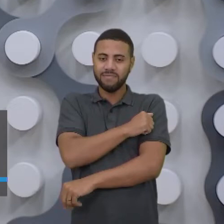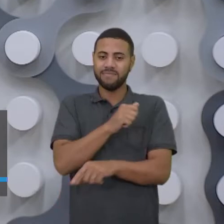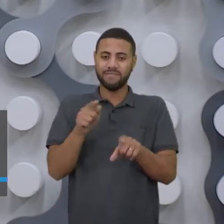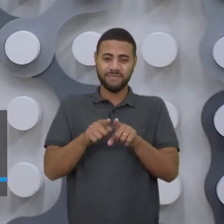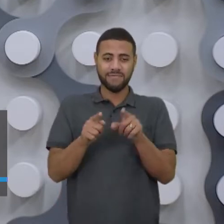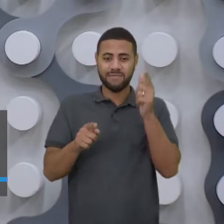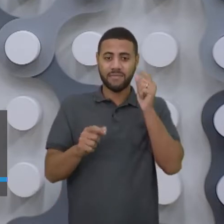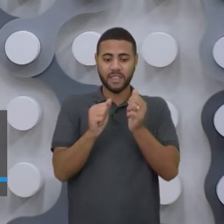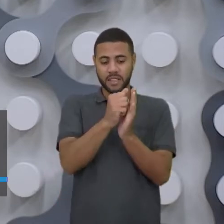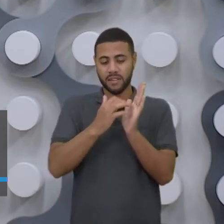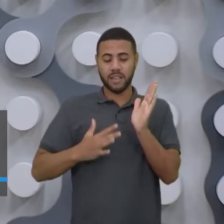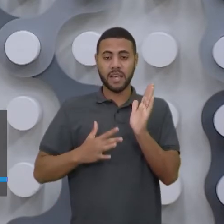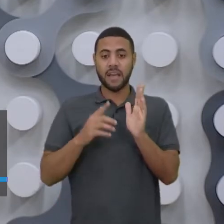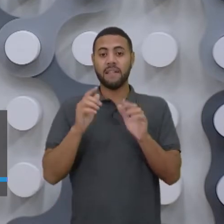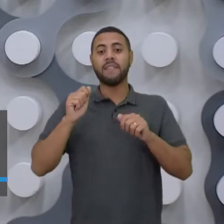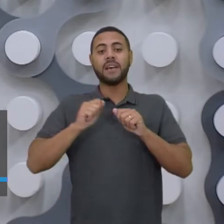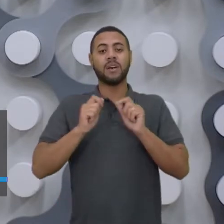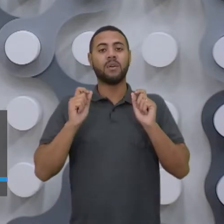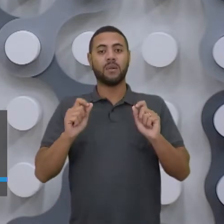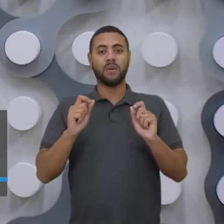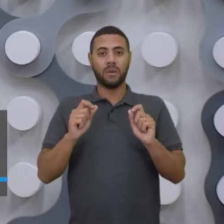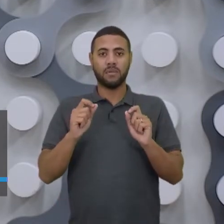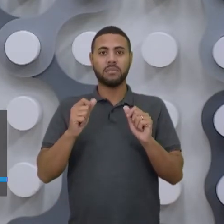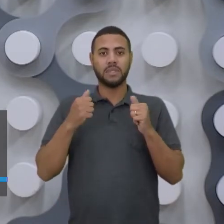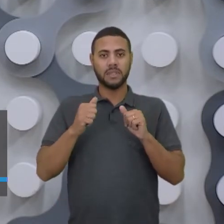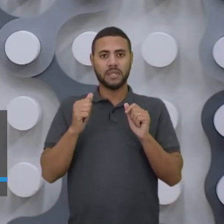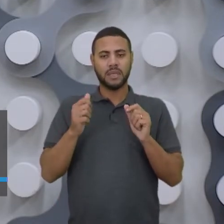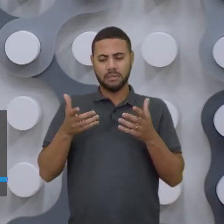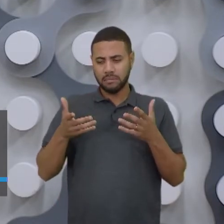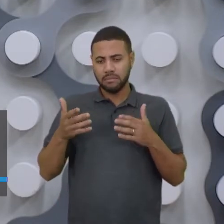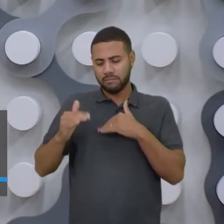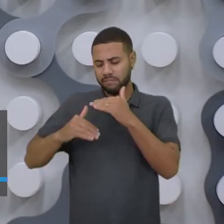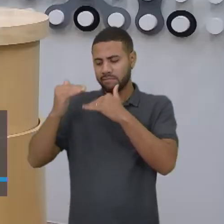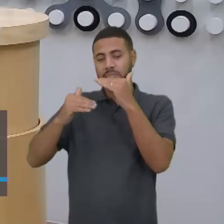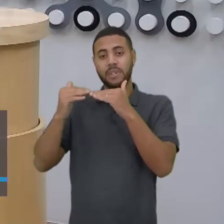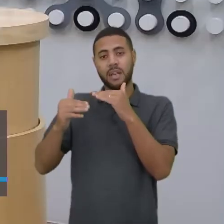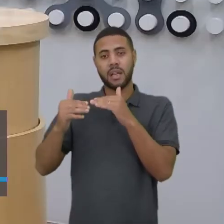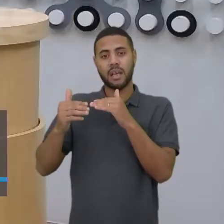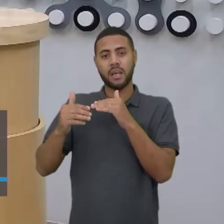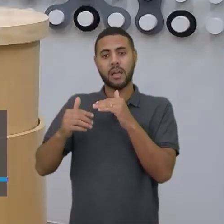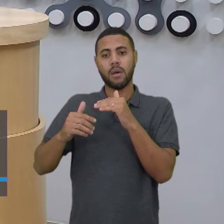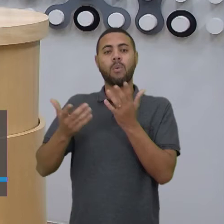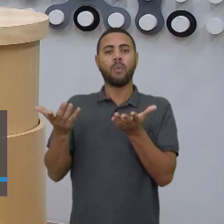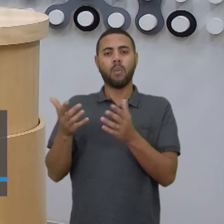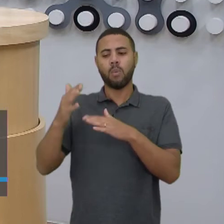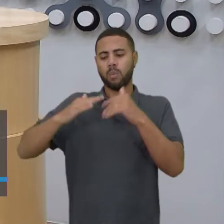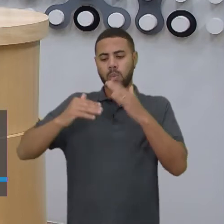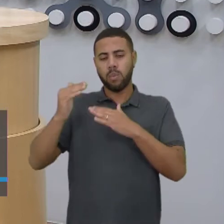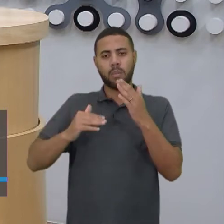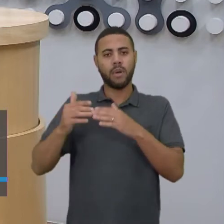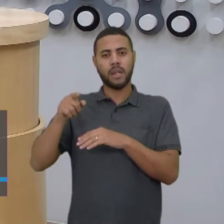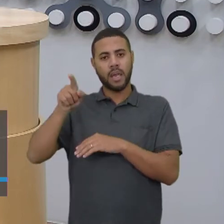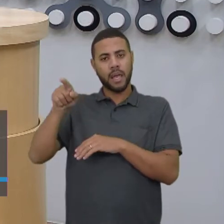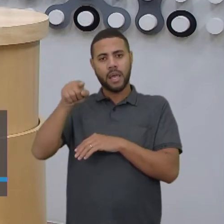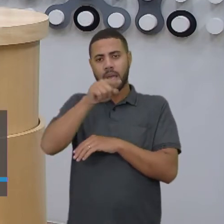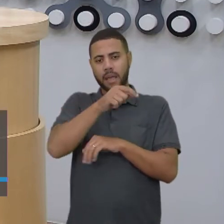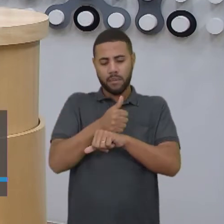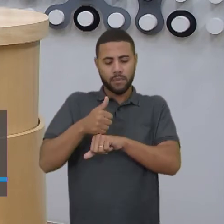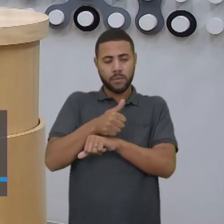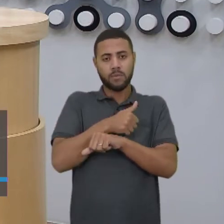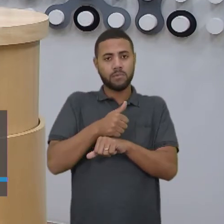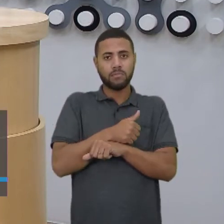como atividade, eles tinham que desempenhar na escola funções de profissionais, aí nós abordamos muito isso,